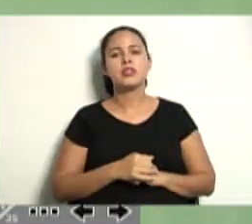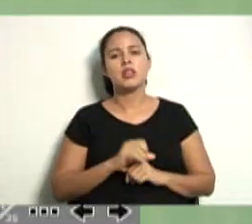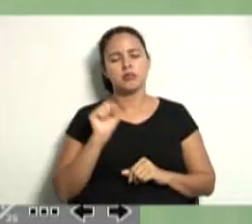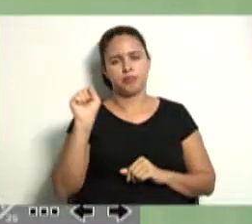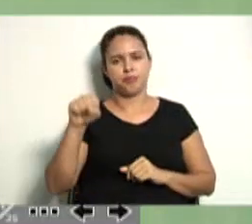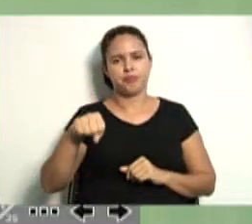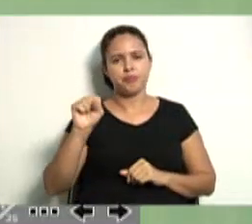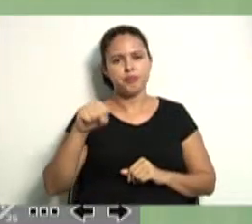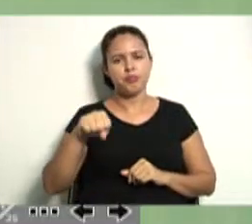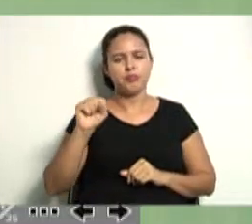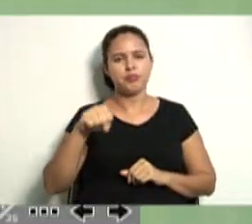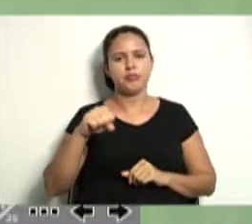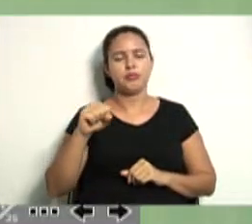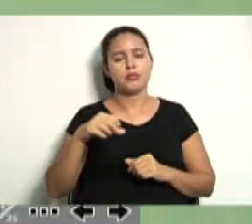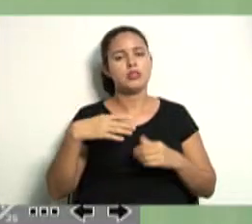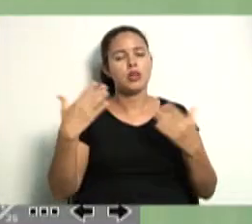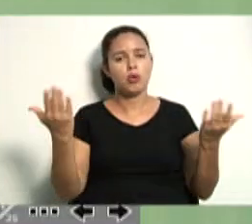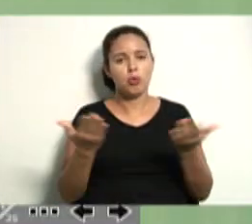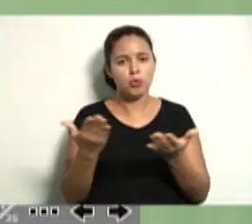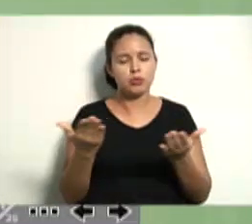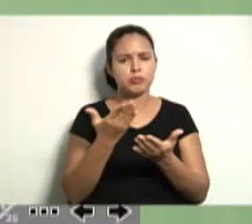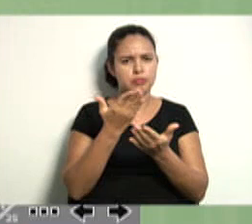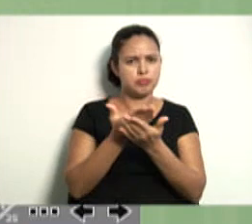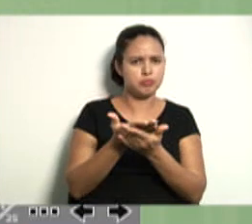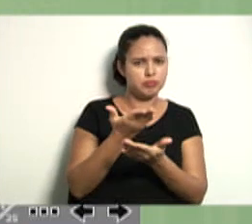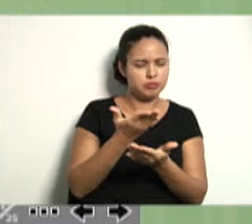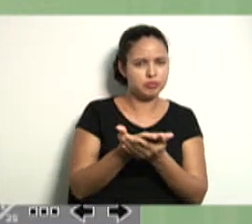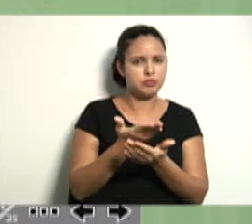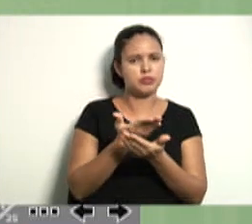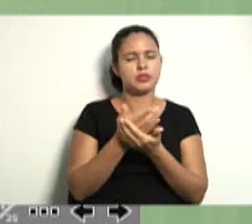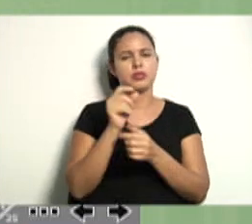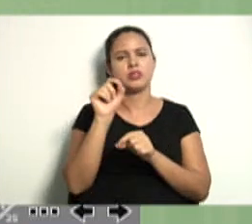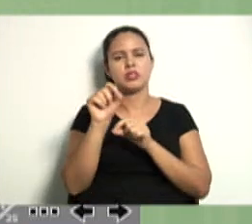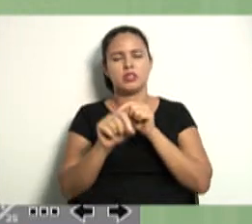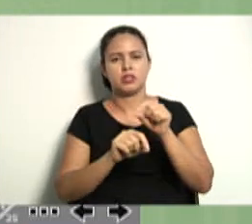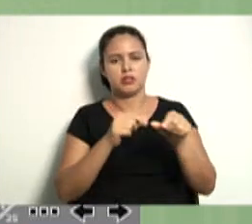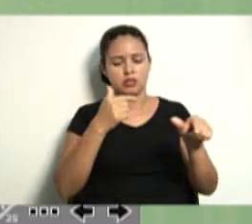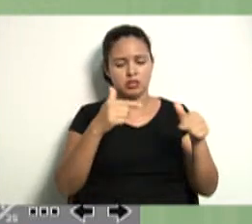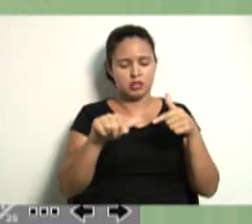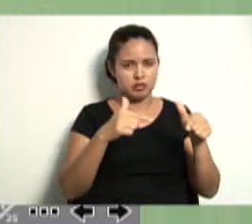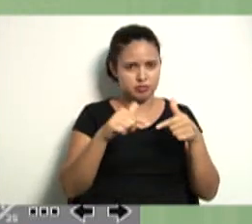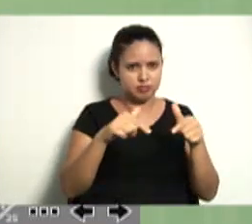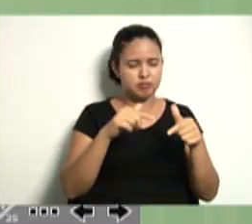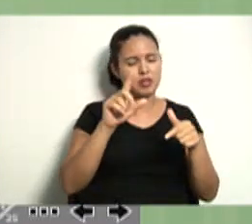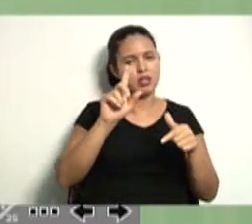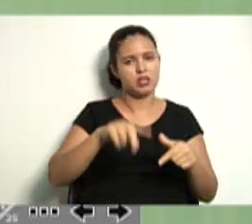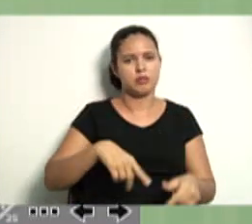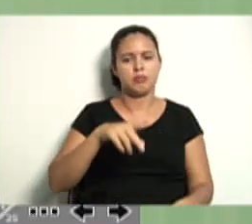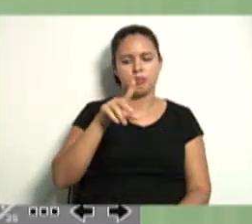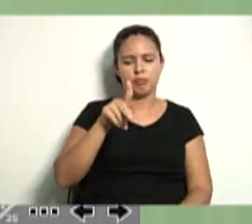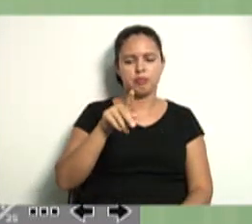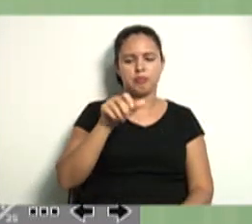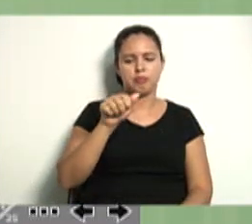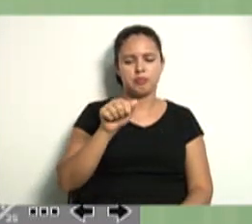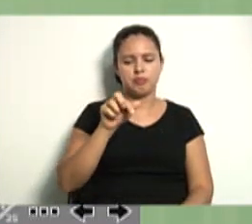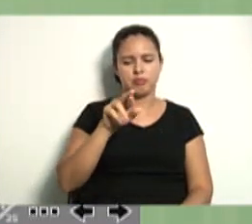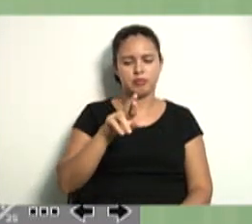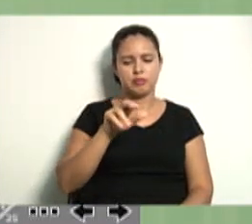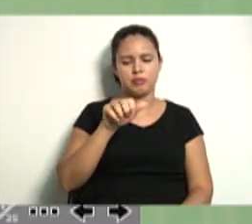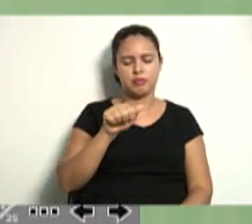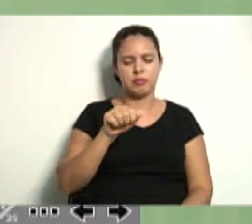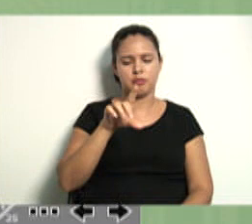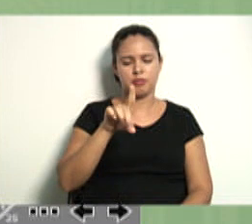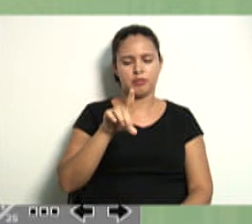lá. Vimos que, na aula de hoje, que o trabalho é um paradoxo e pode existir